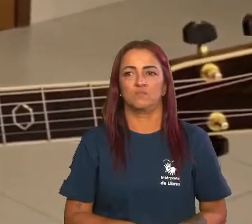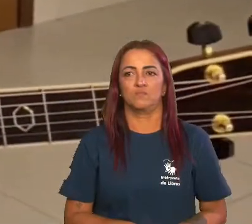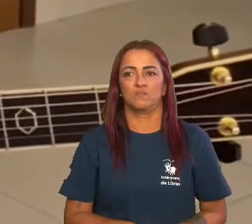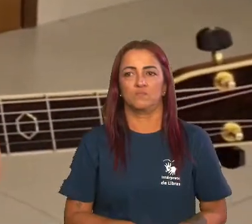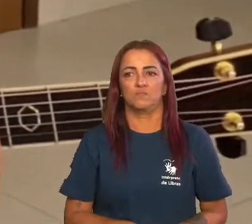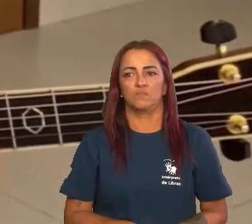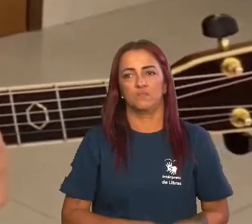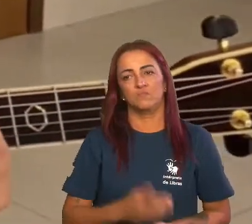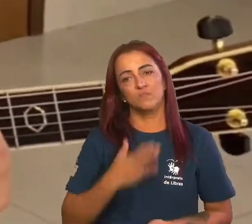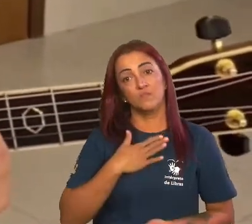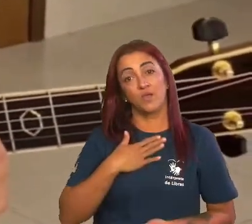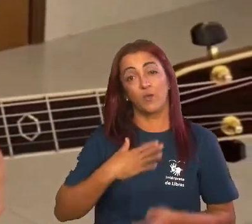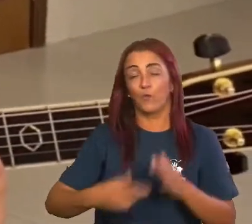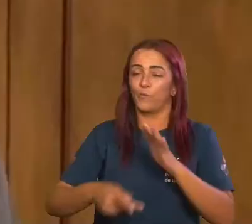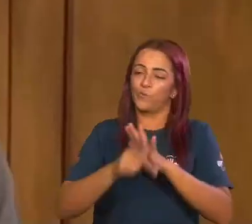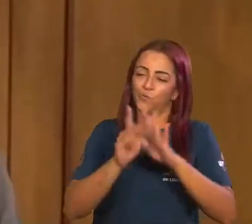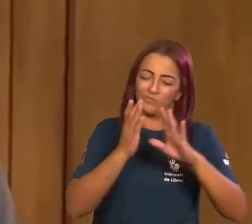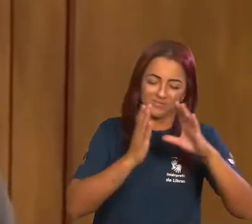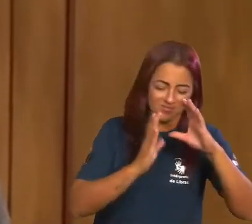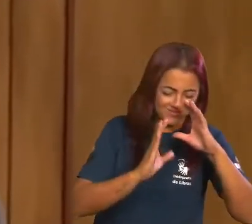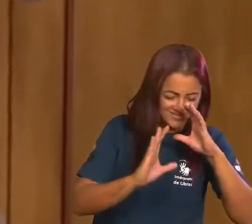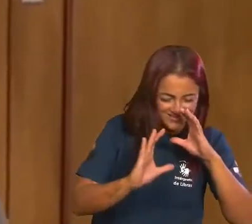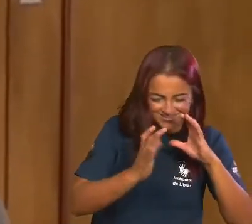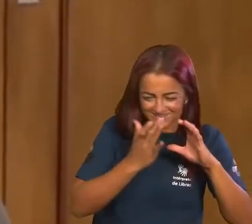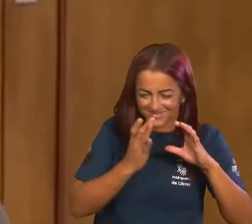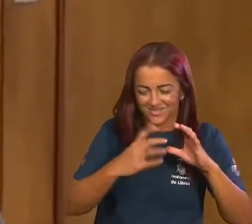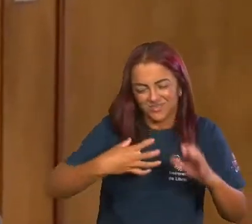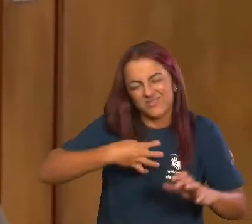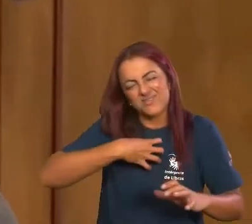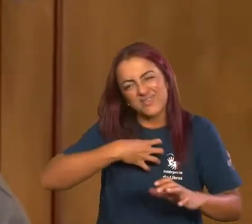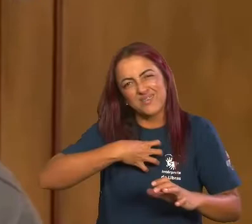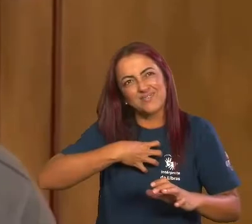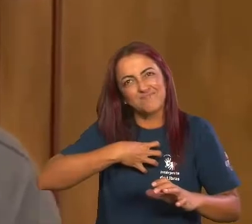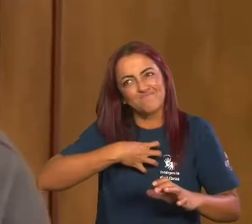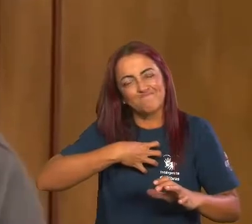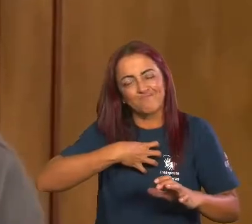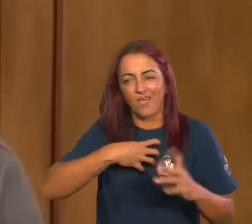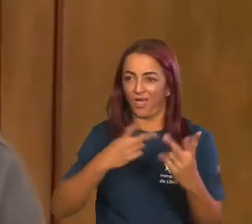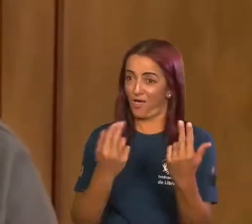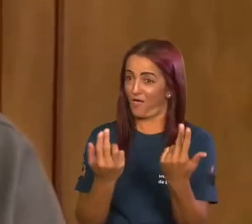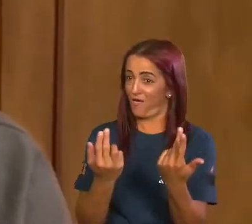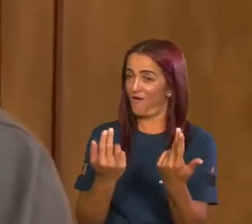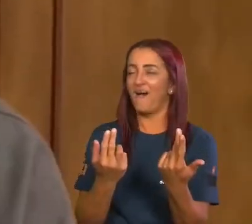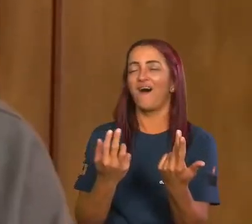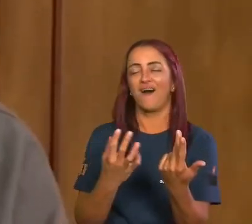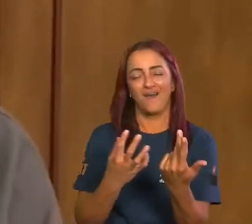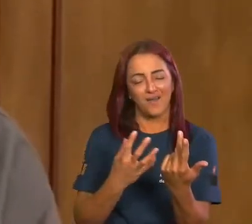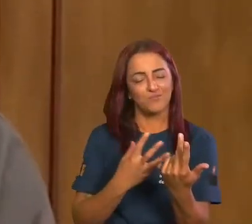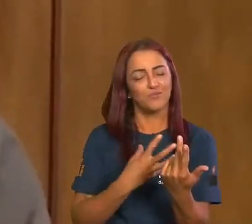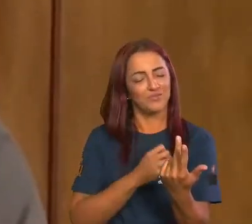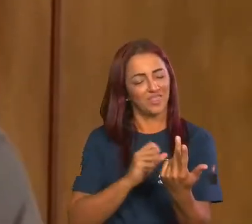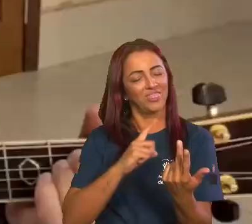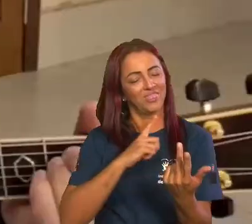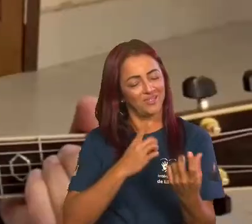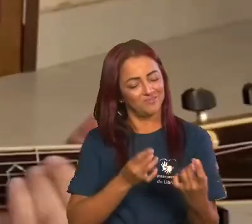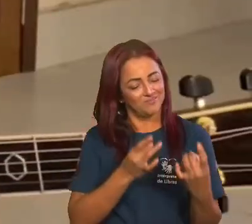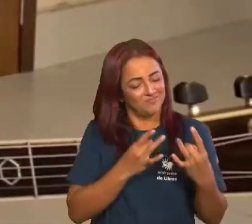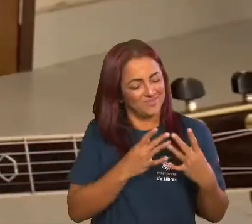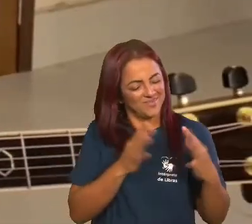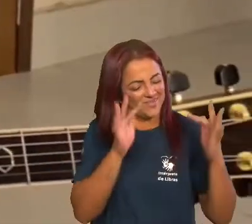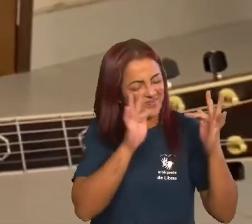Fiz essa canção em coma de amor. Como sou feliz e sei